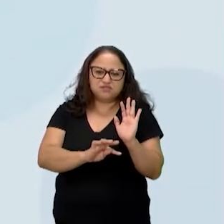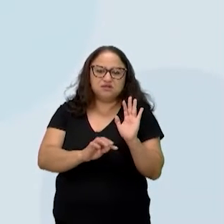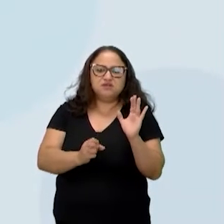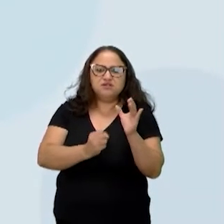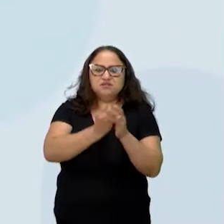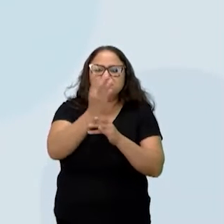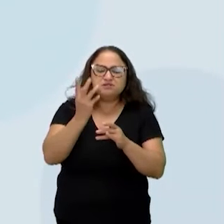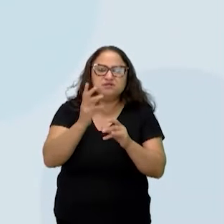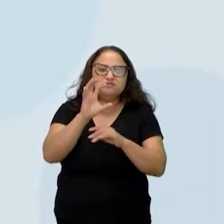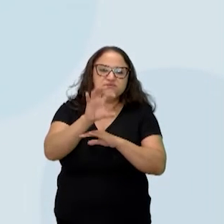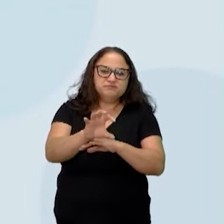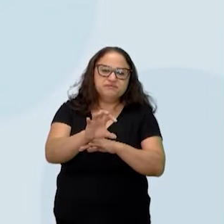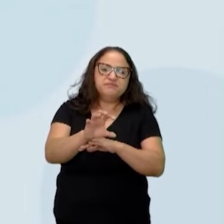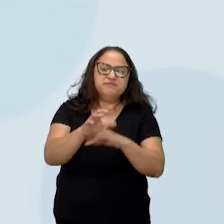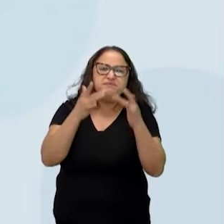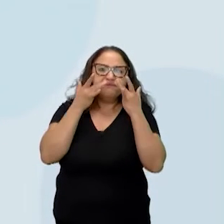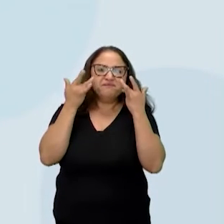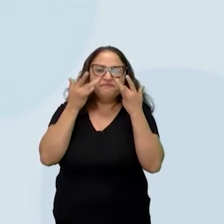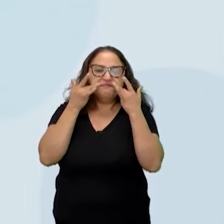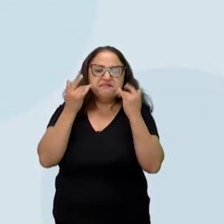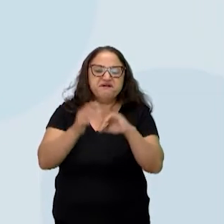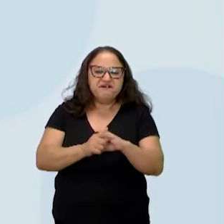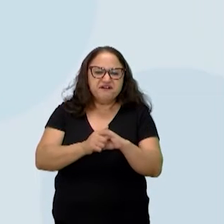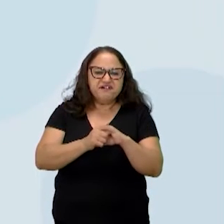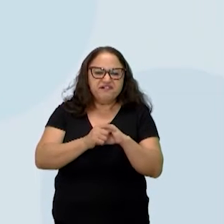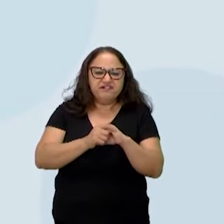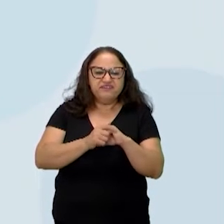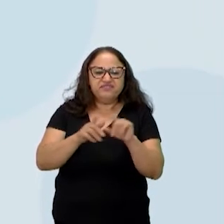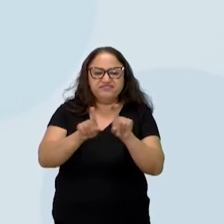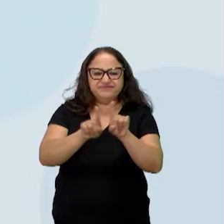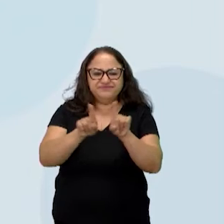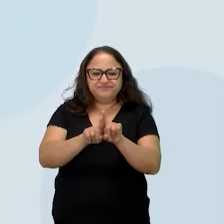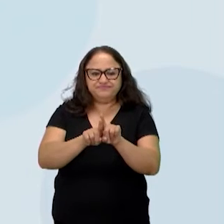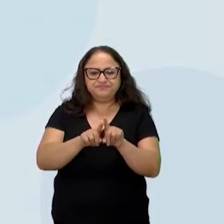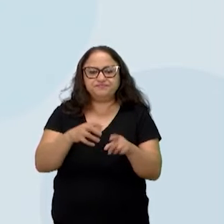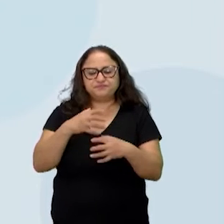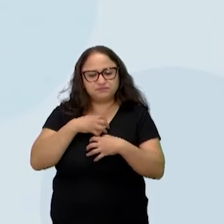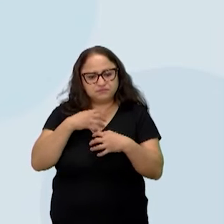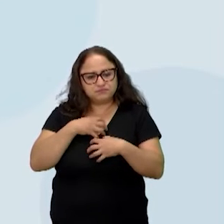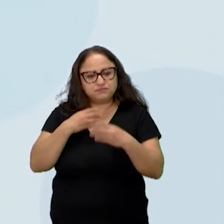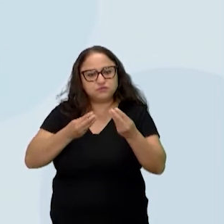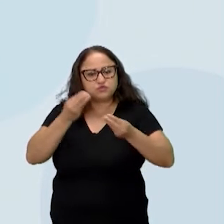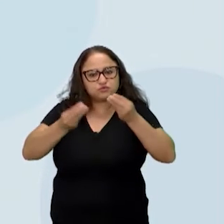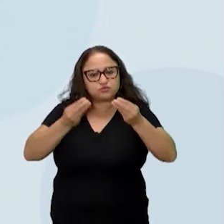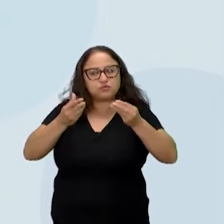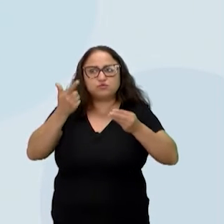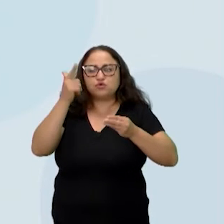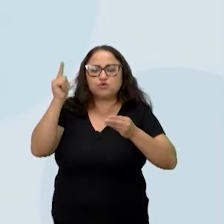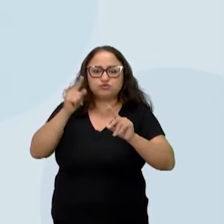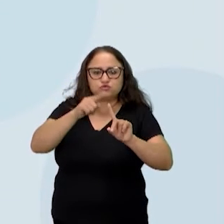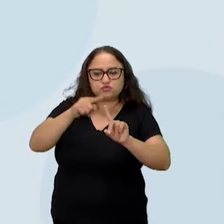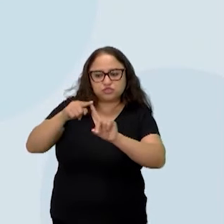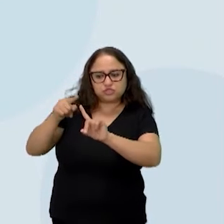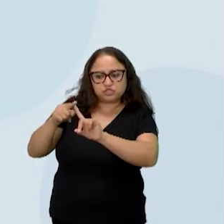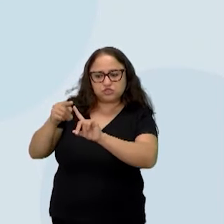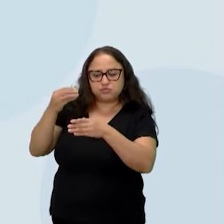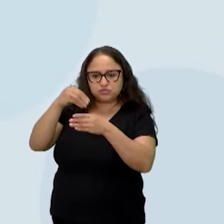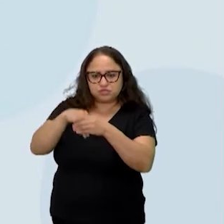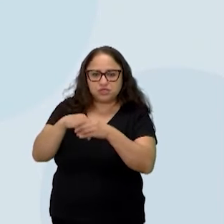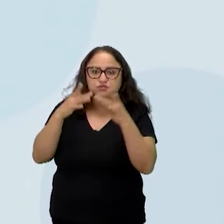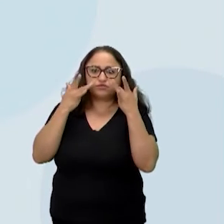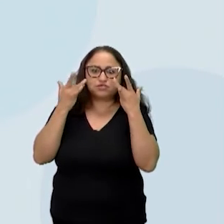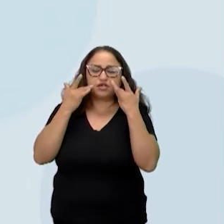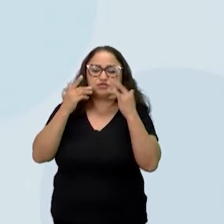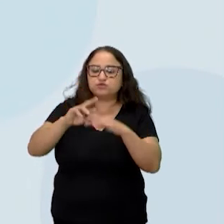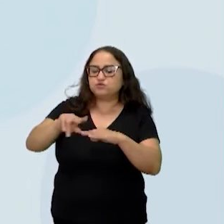esse registro da área da dramaturgia e, através, né, também existem outros tipos de registros dentro do teatro, não só do texto,